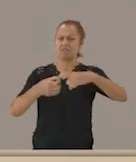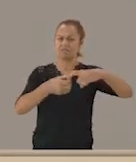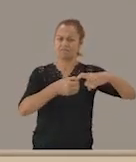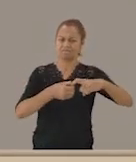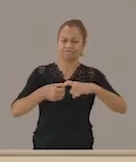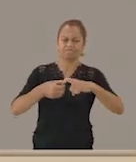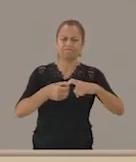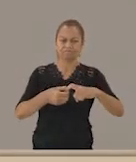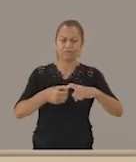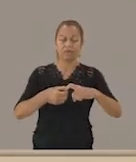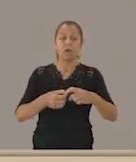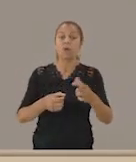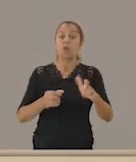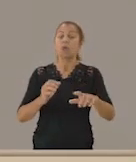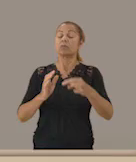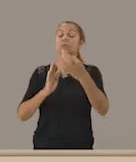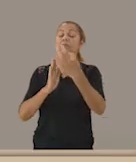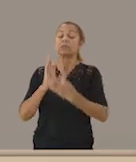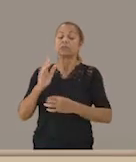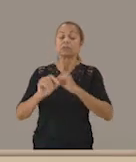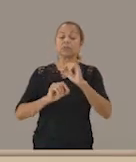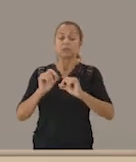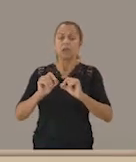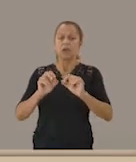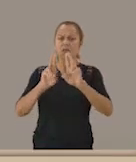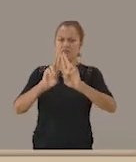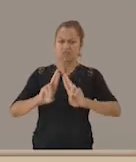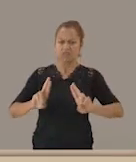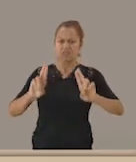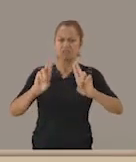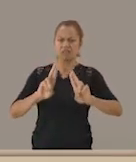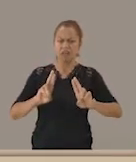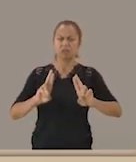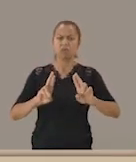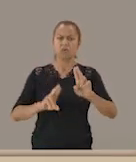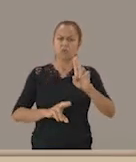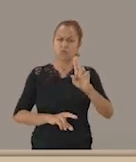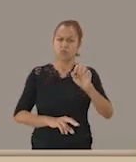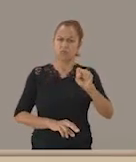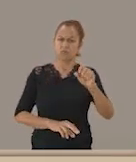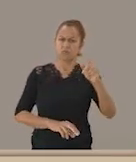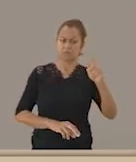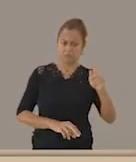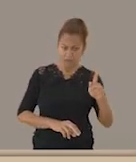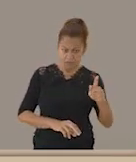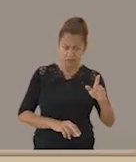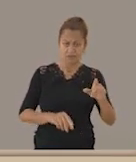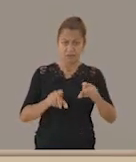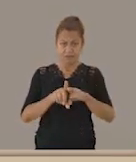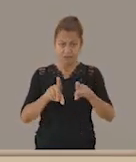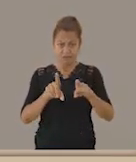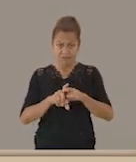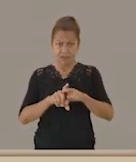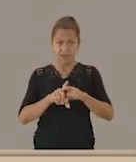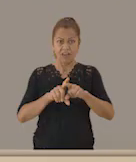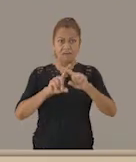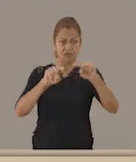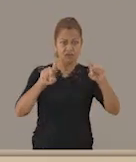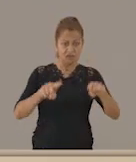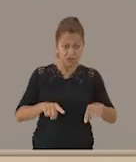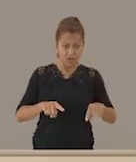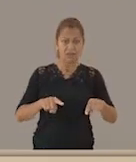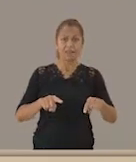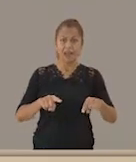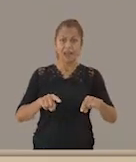trecho, funcionários da Universidade de São Paulo, USP, e empregados do Serviço de Transporte de Salvador,